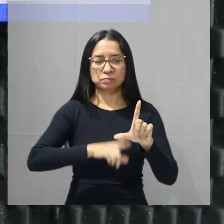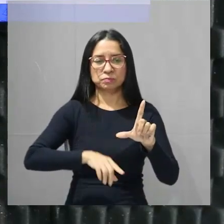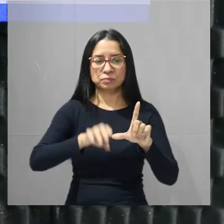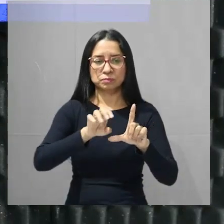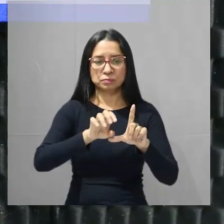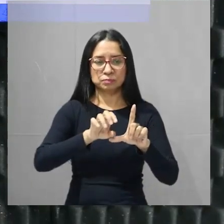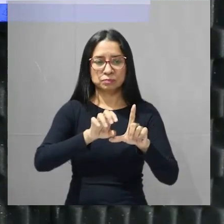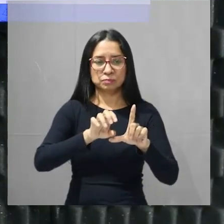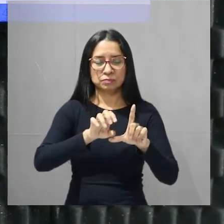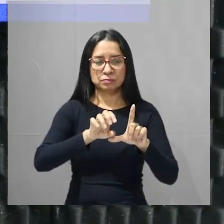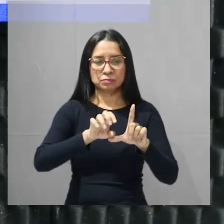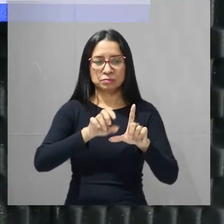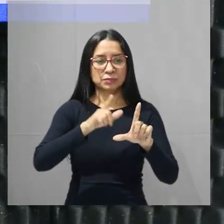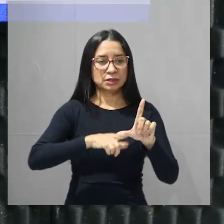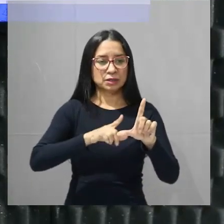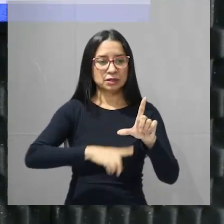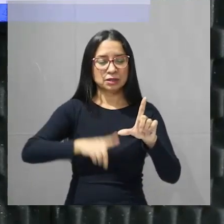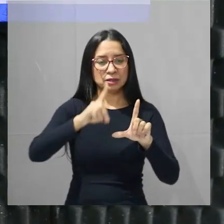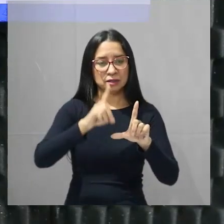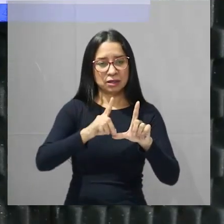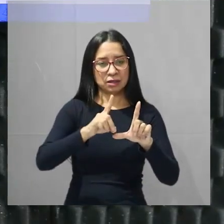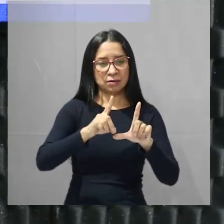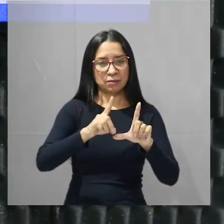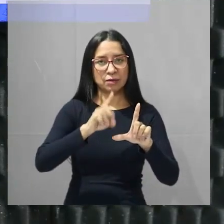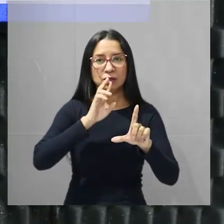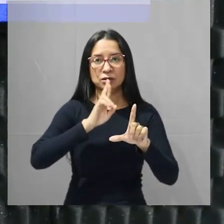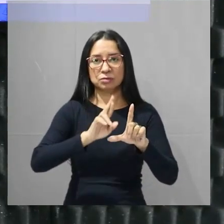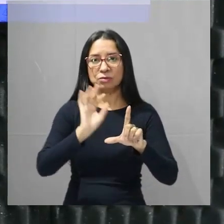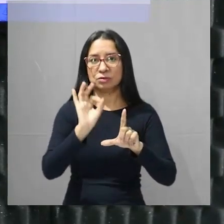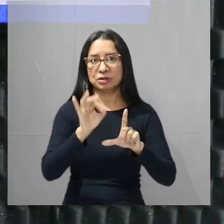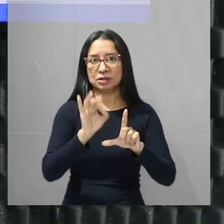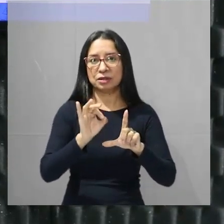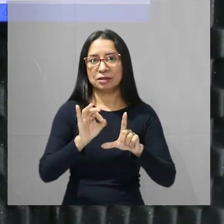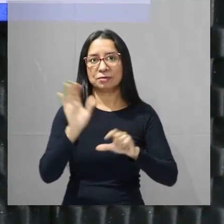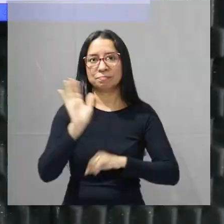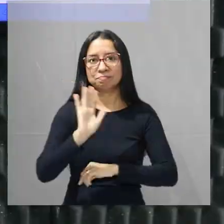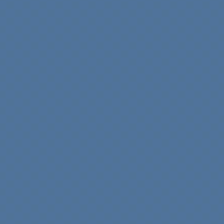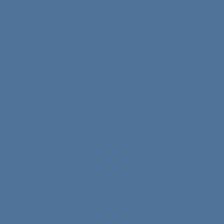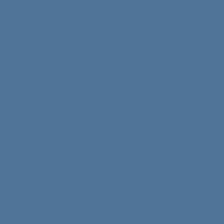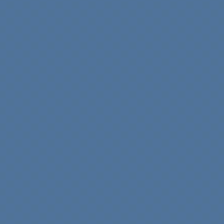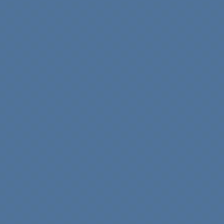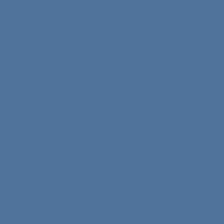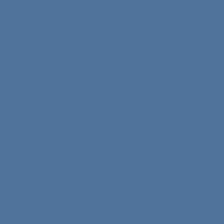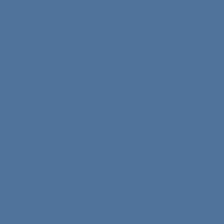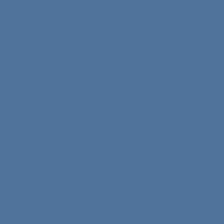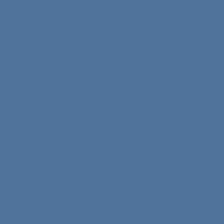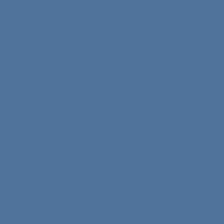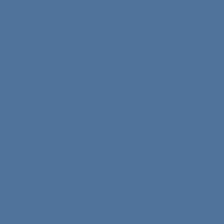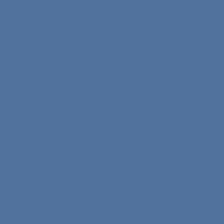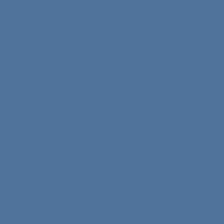Com certeza. O Brasil vai ficar dependente. Galera, valeu!